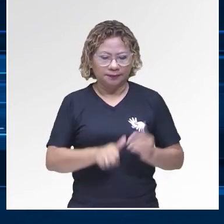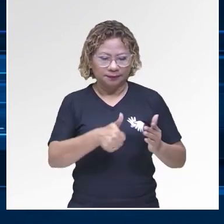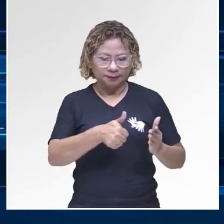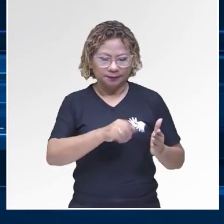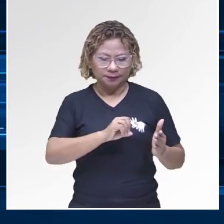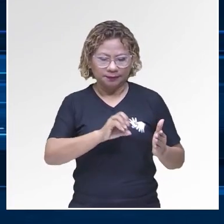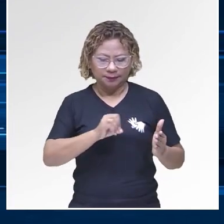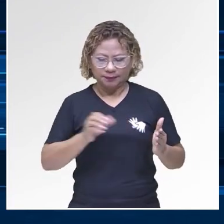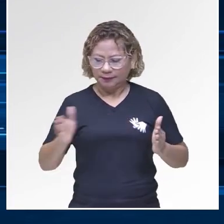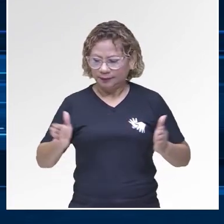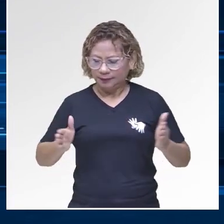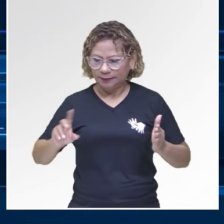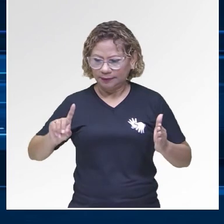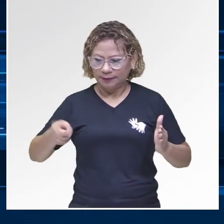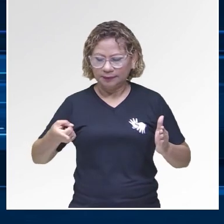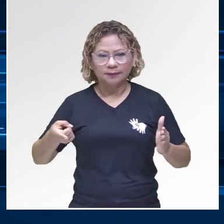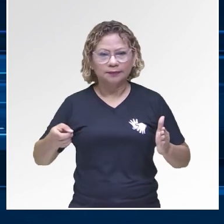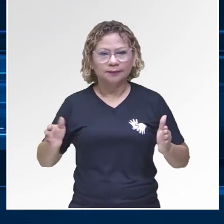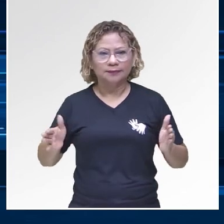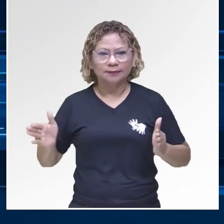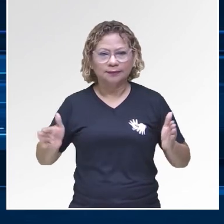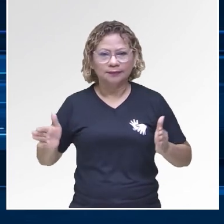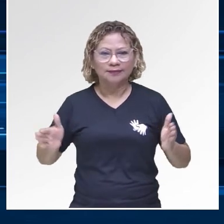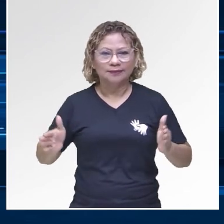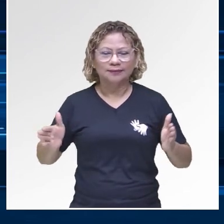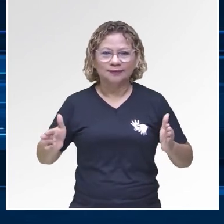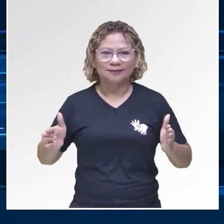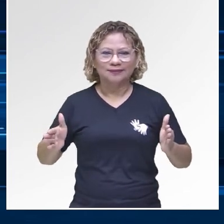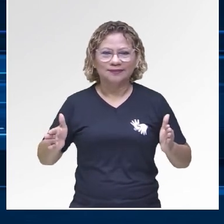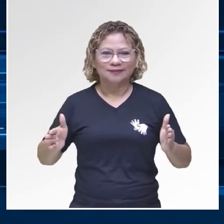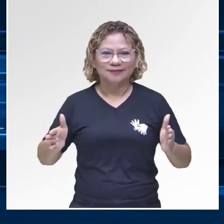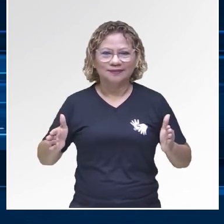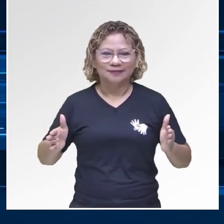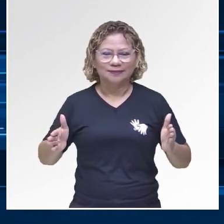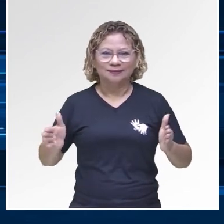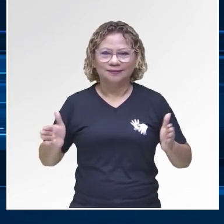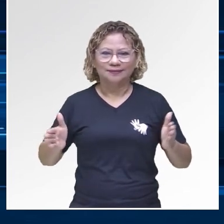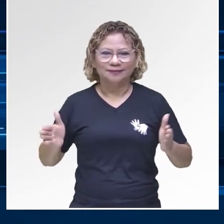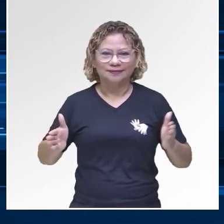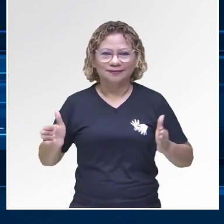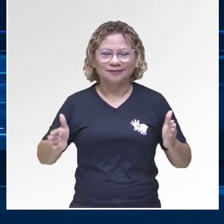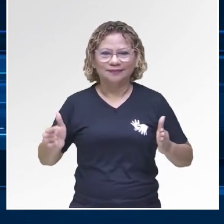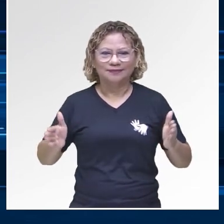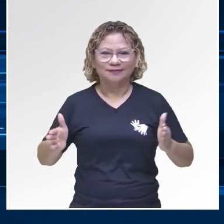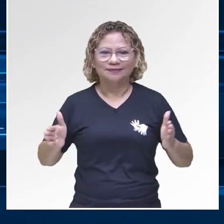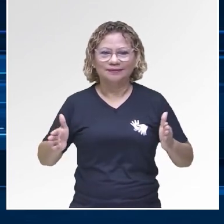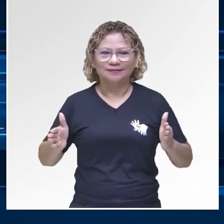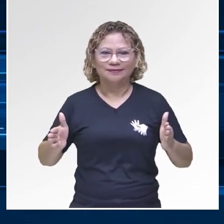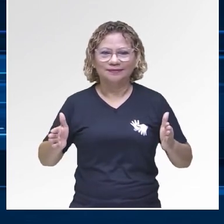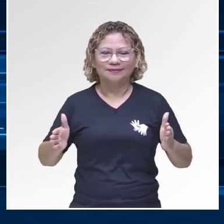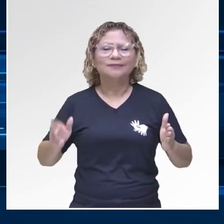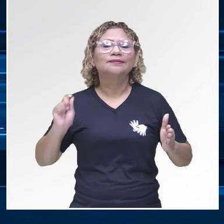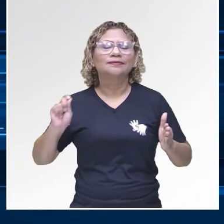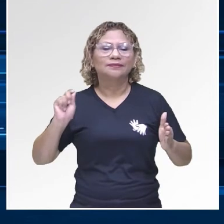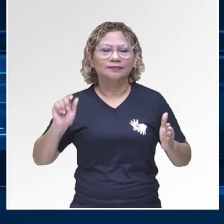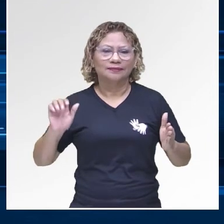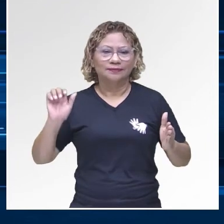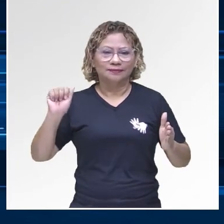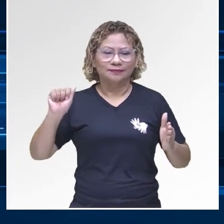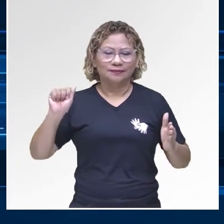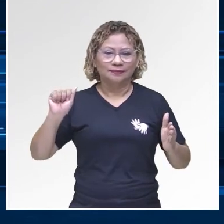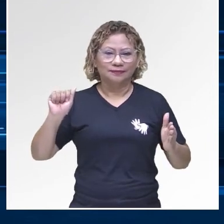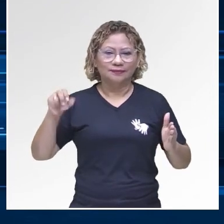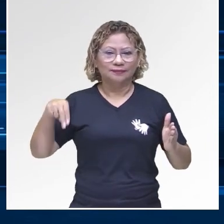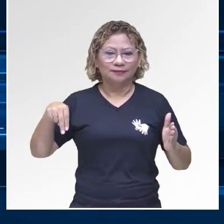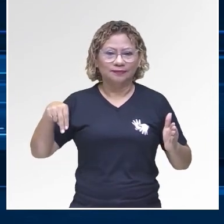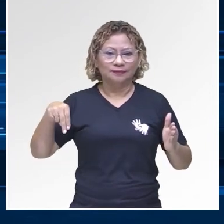Agora, quem é o AN? Eu quero saber quantos existem entre 100 e 1000. Para eu saber o